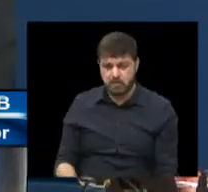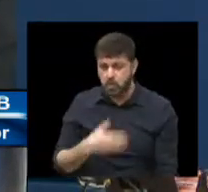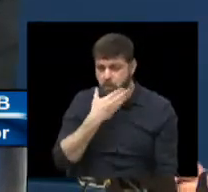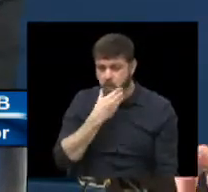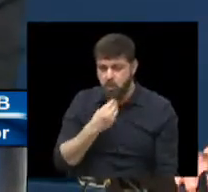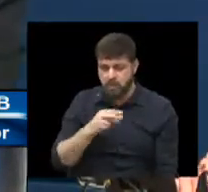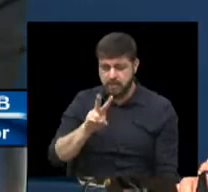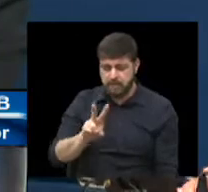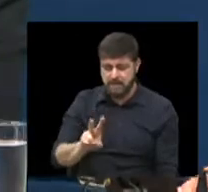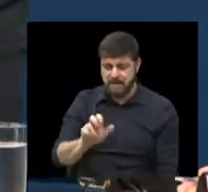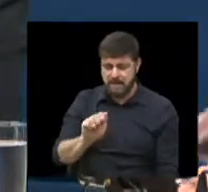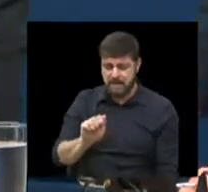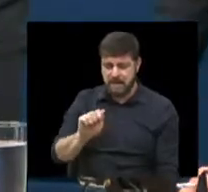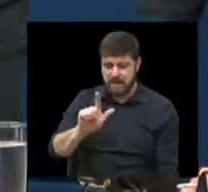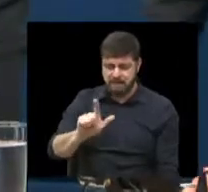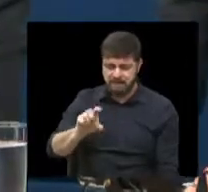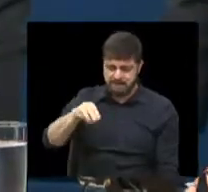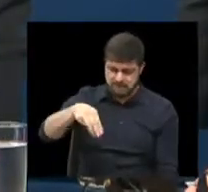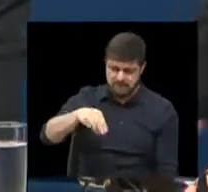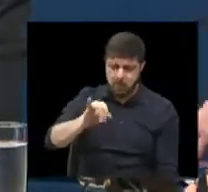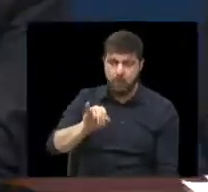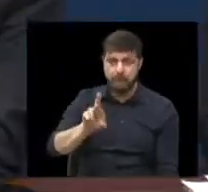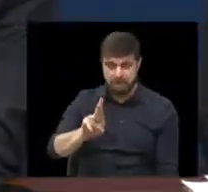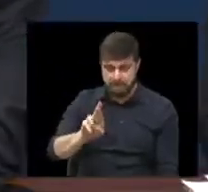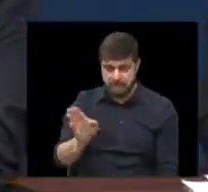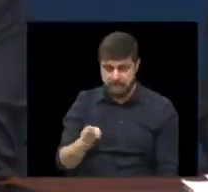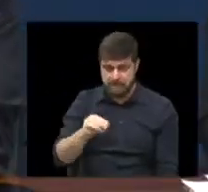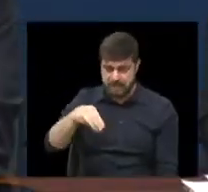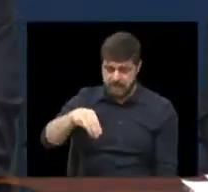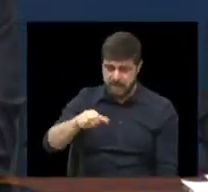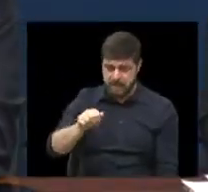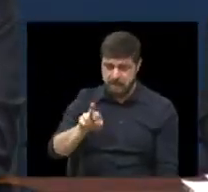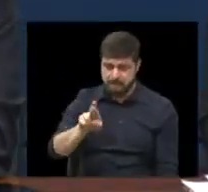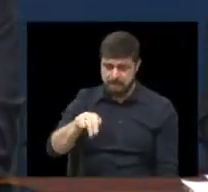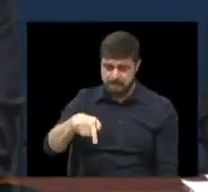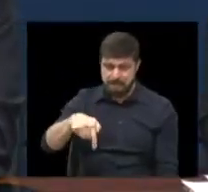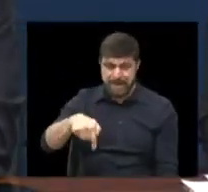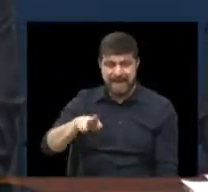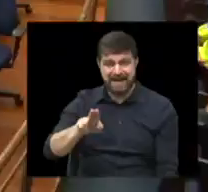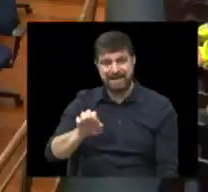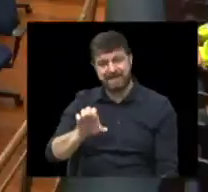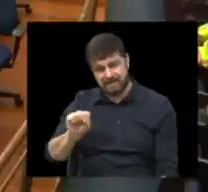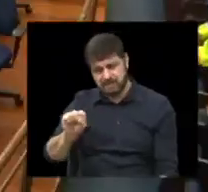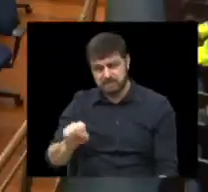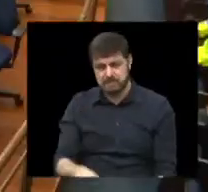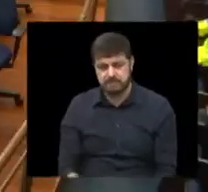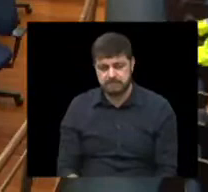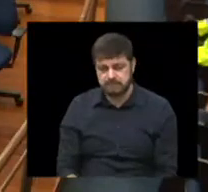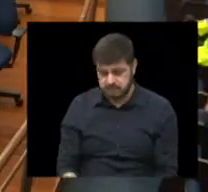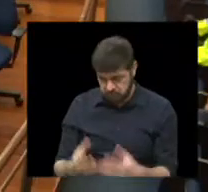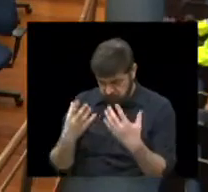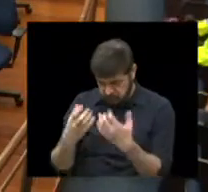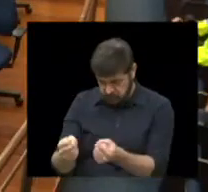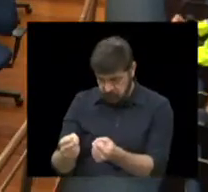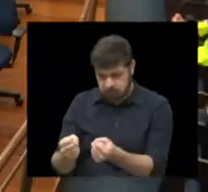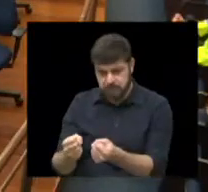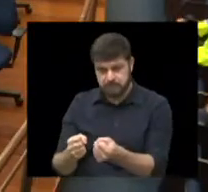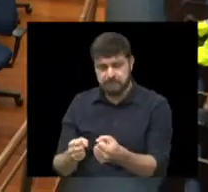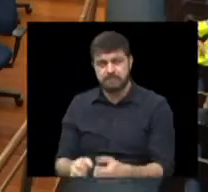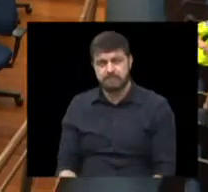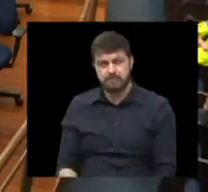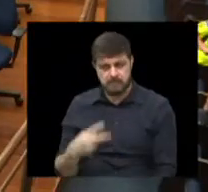Valmir Marques. Requerimento entra em discussão. Não havendo vereador a discutir, o requerimento vai à